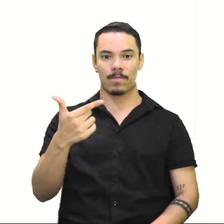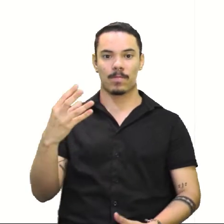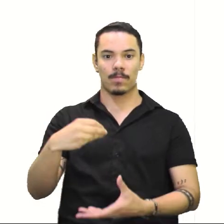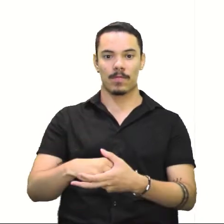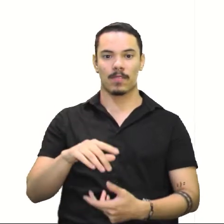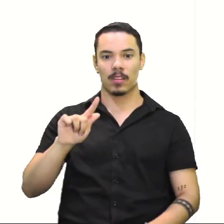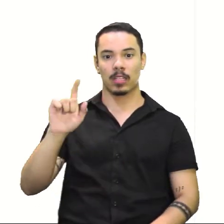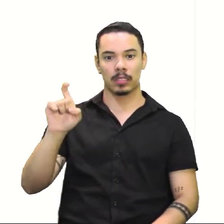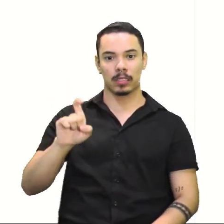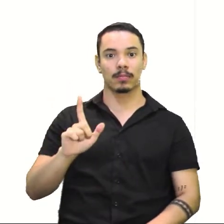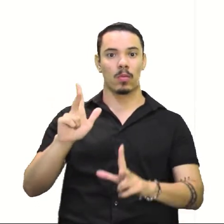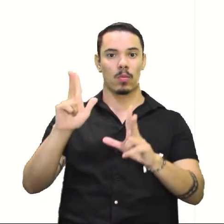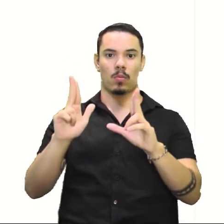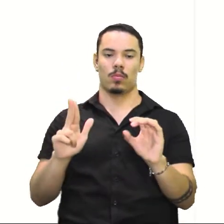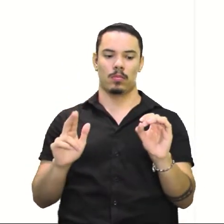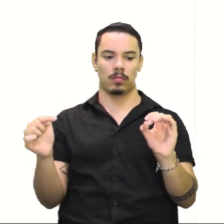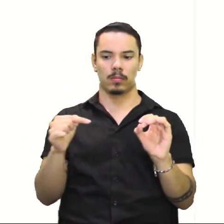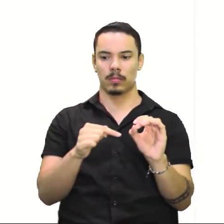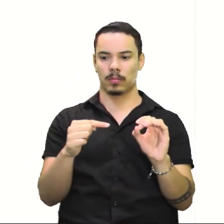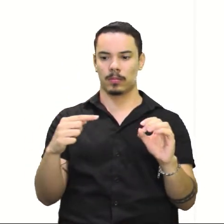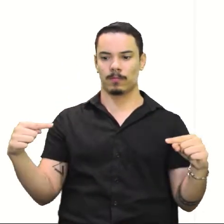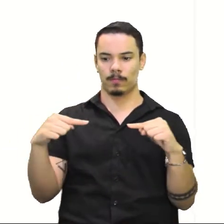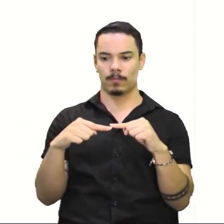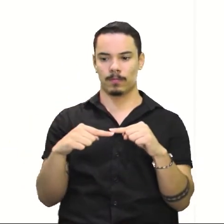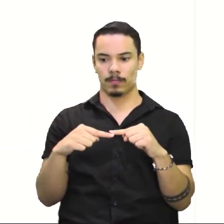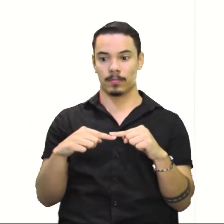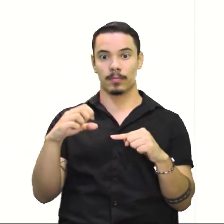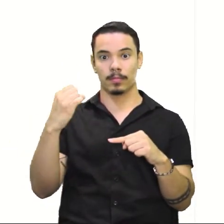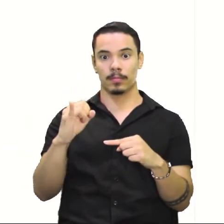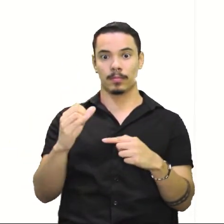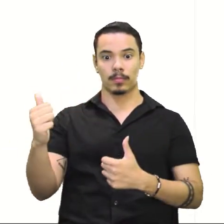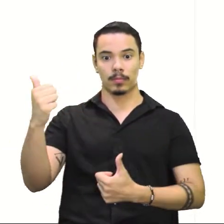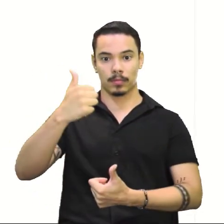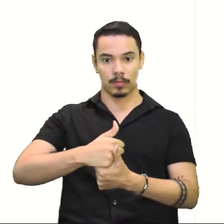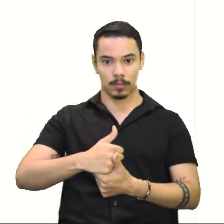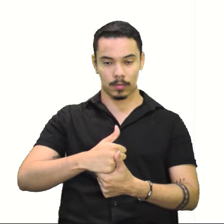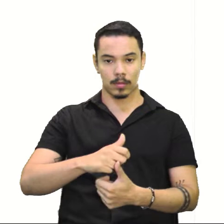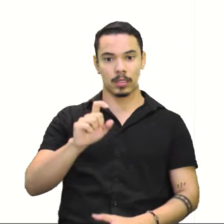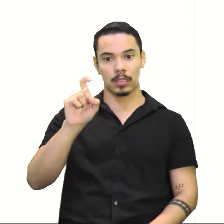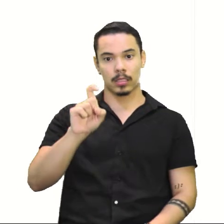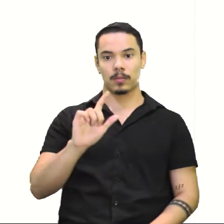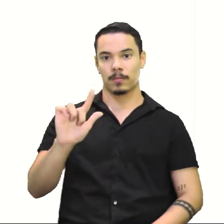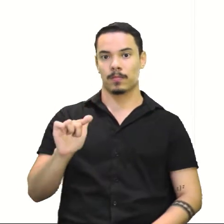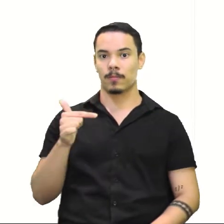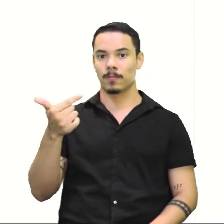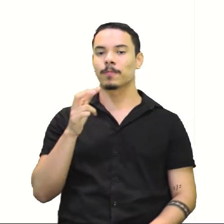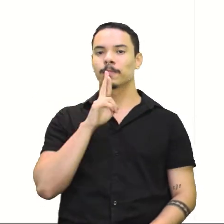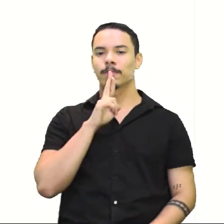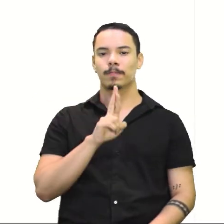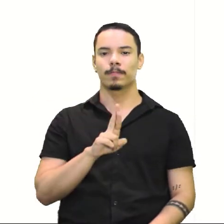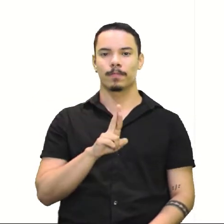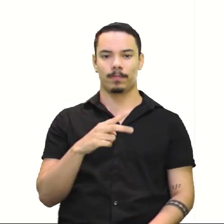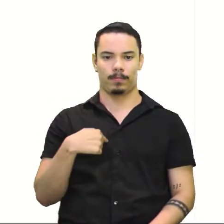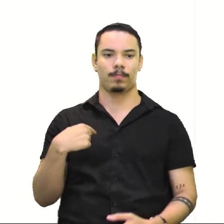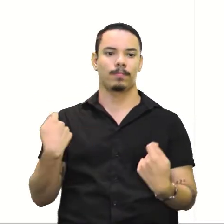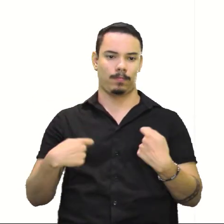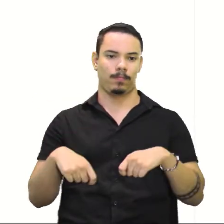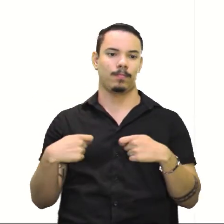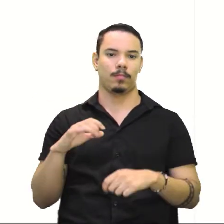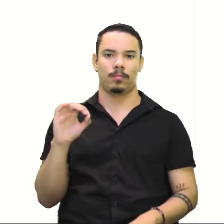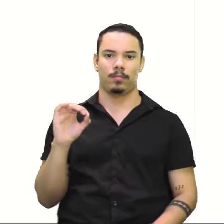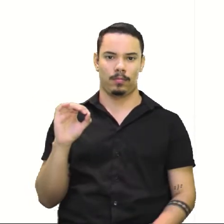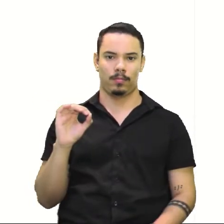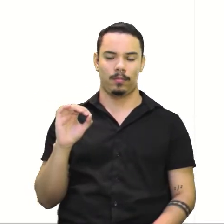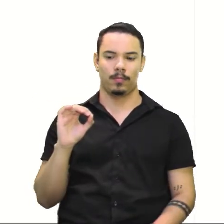que ser igual a 0. Então na hora de substituir o x por 2, o resultado tem que ser? 0. Muito